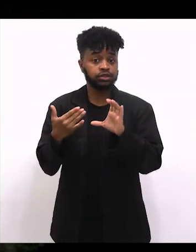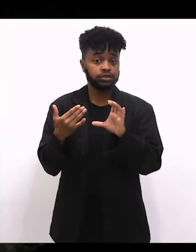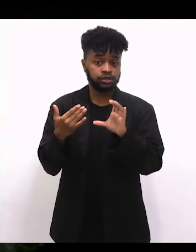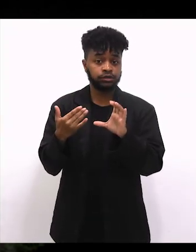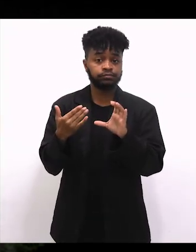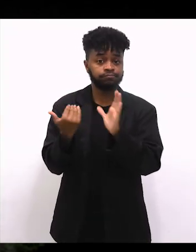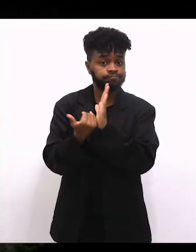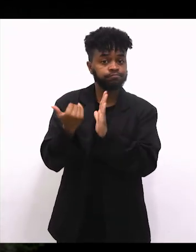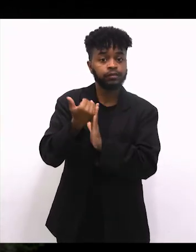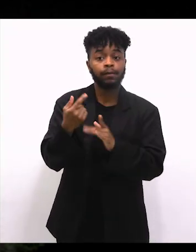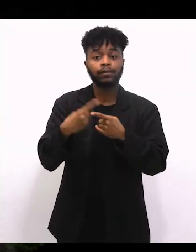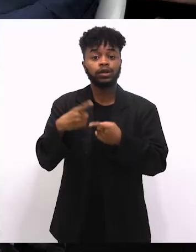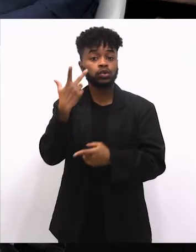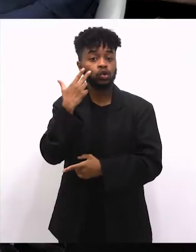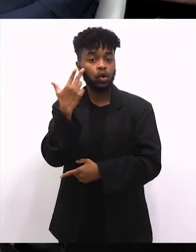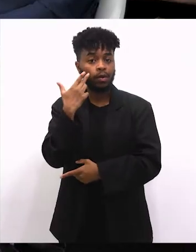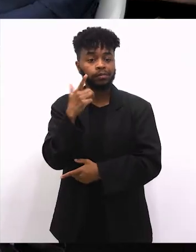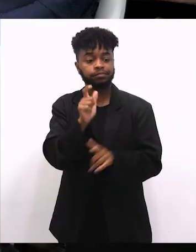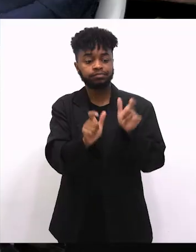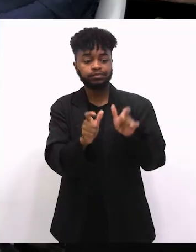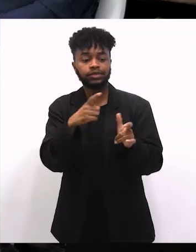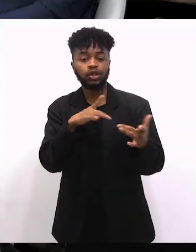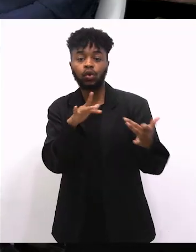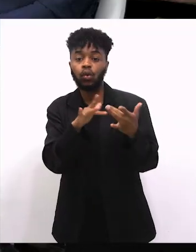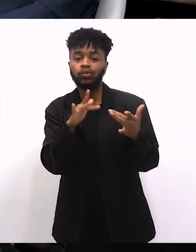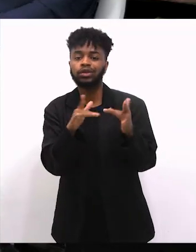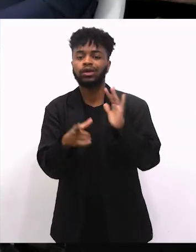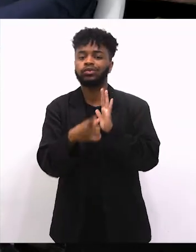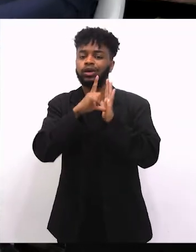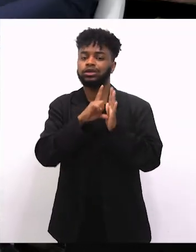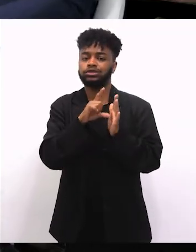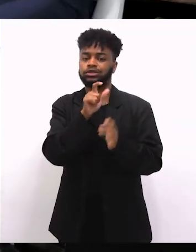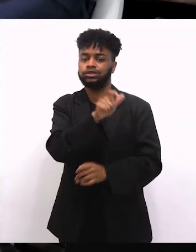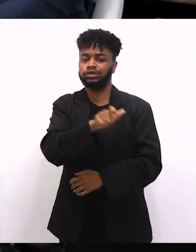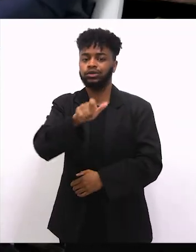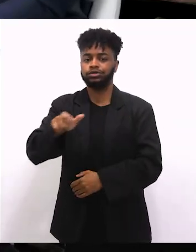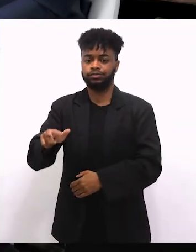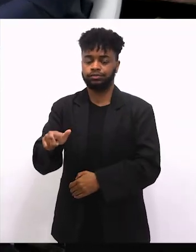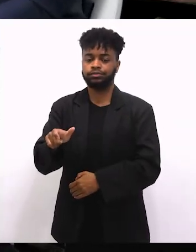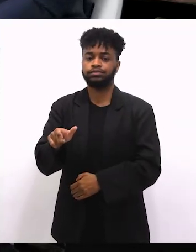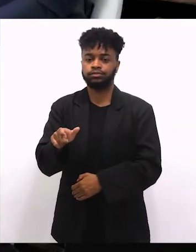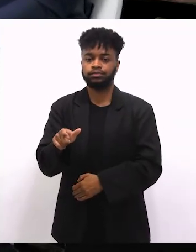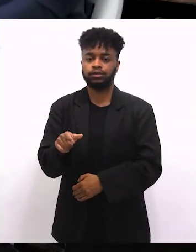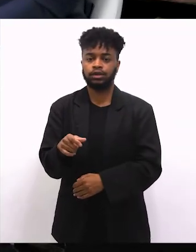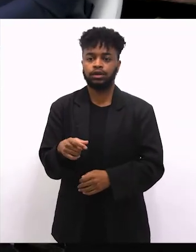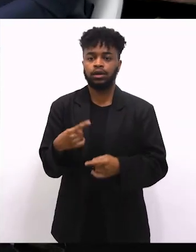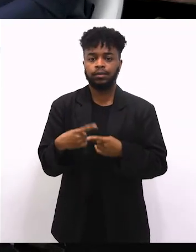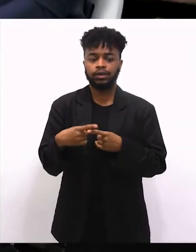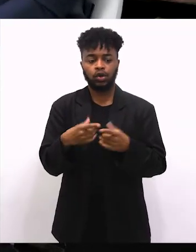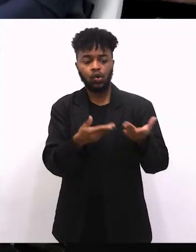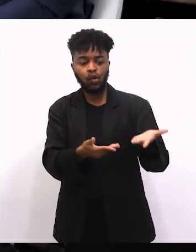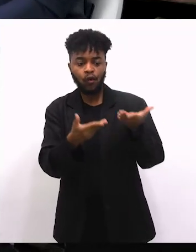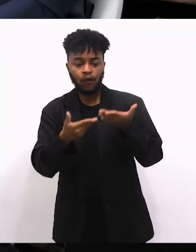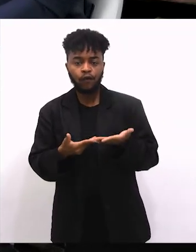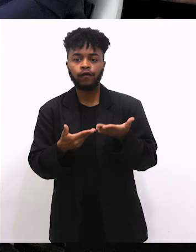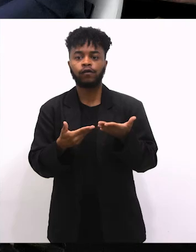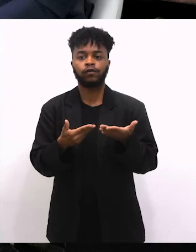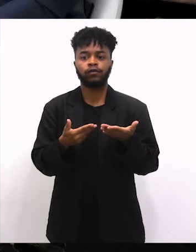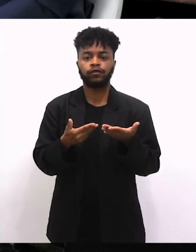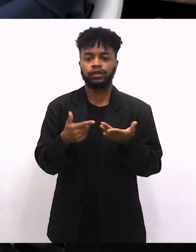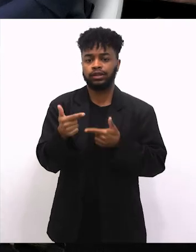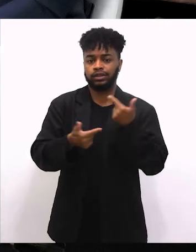de pessoas. Normalmente, o aliciador ele tem algum vínculo com a pessoa que está sendo ali